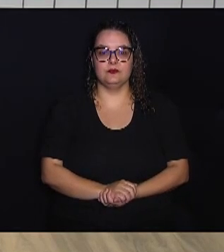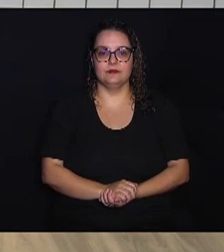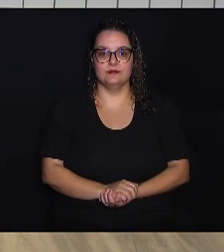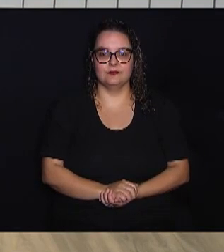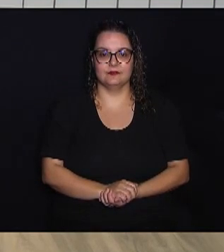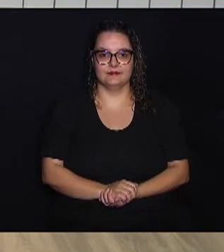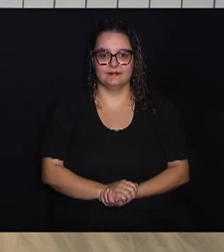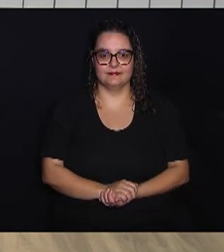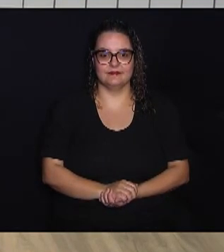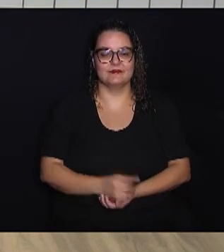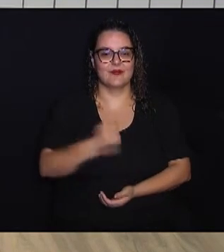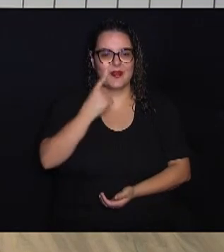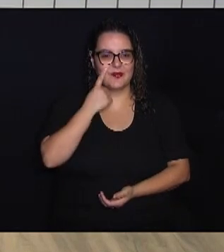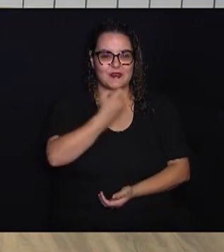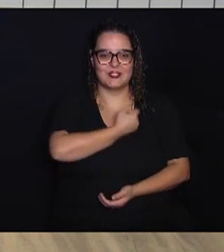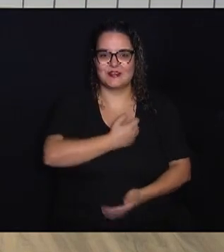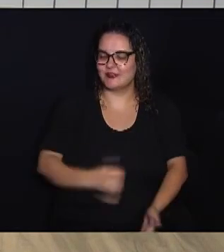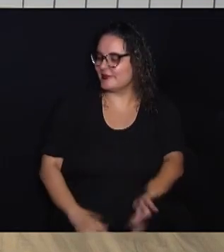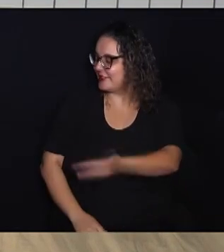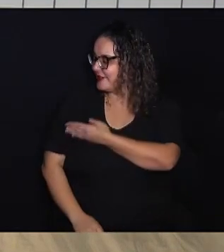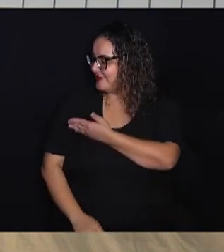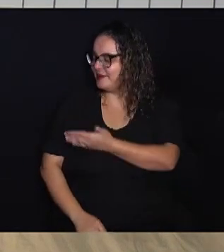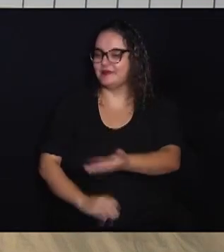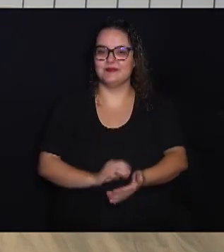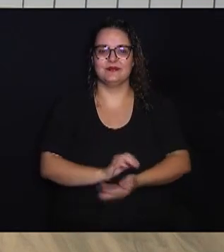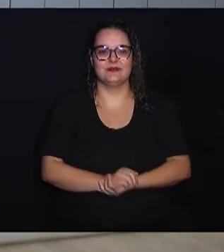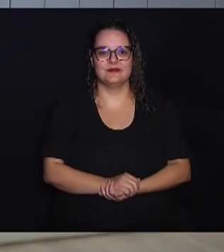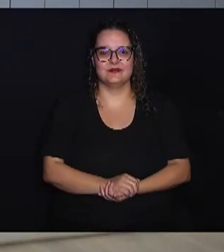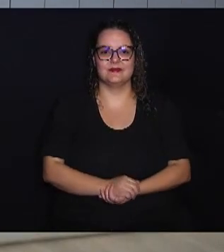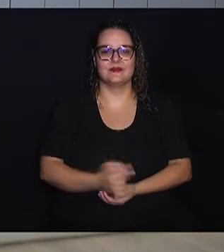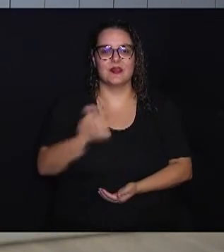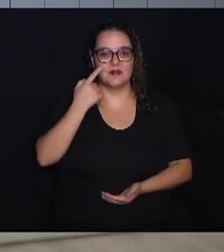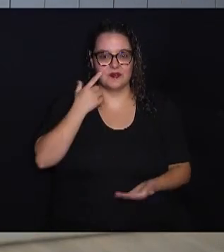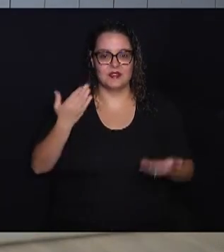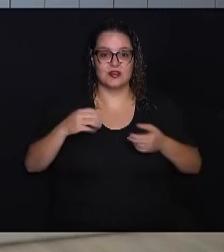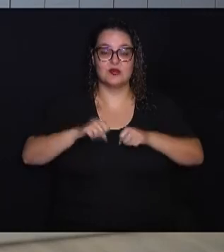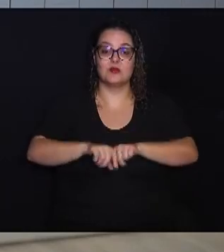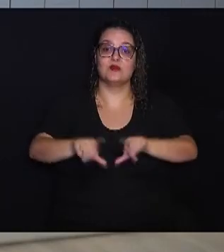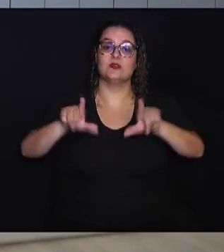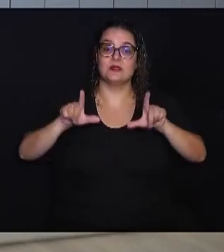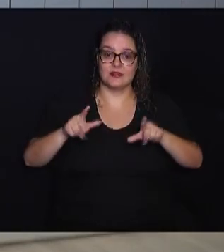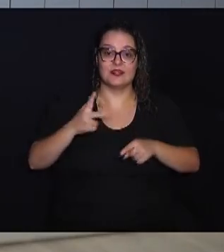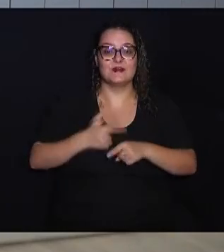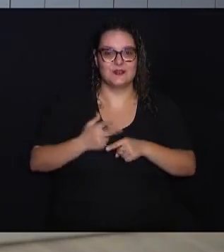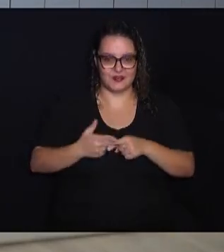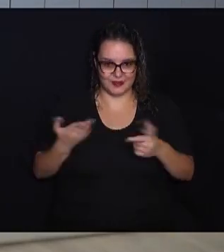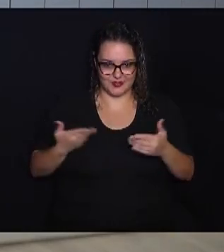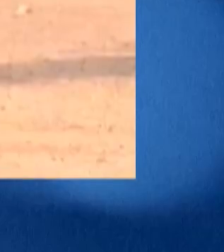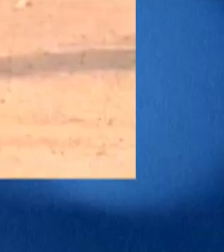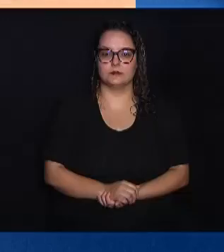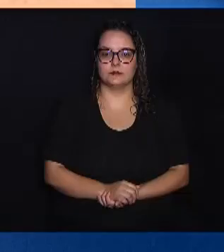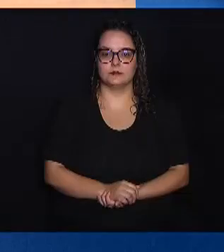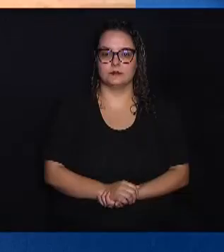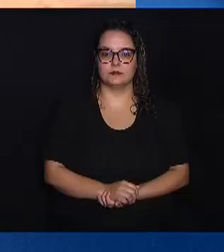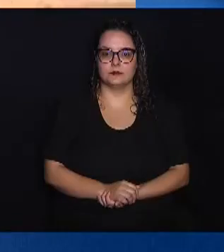97829 3776. Confira agora os destaques da edição de hoje.